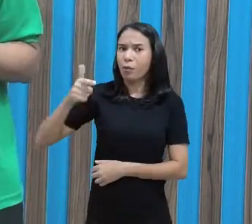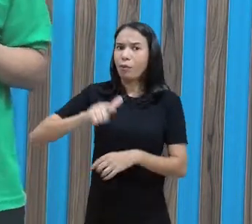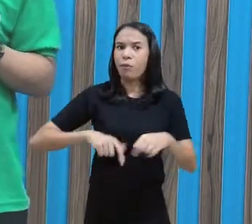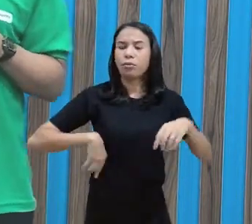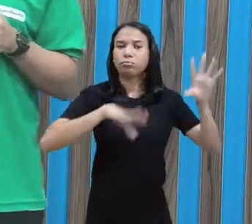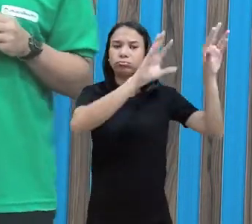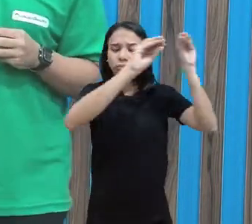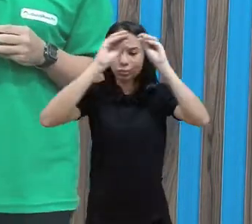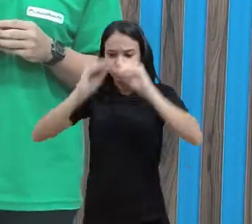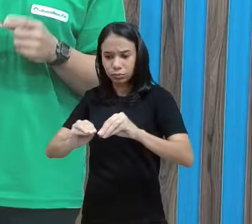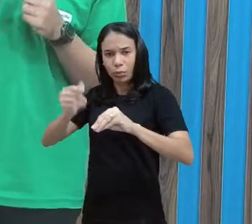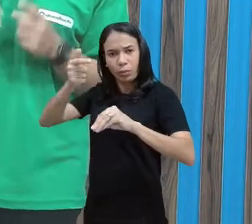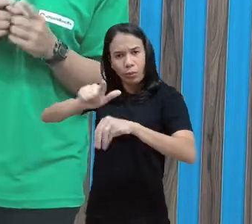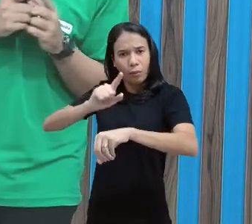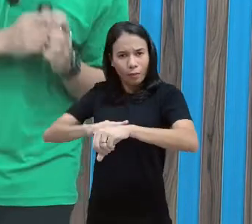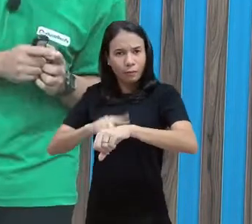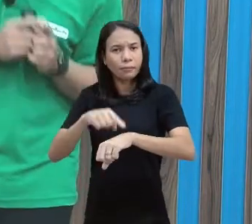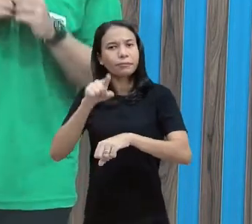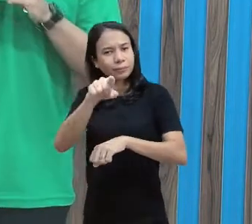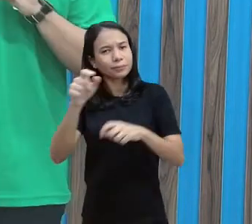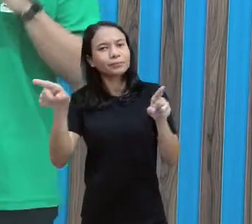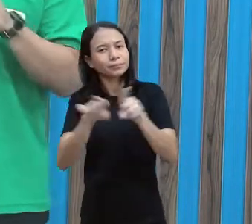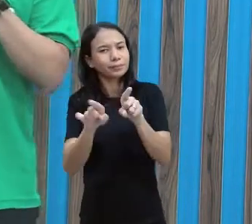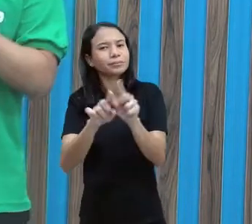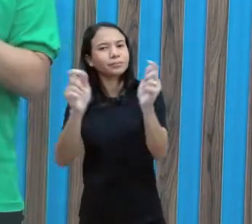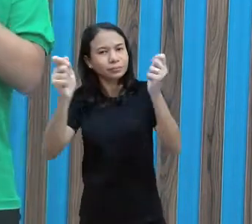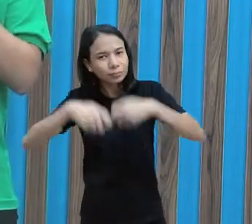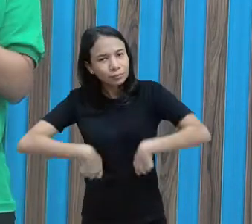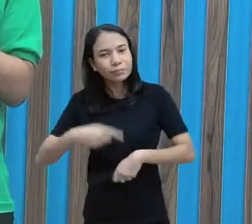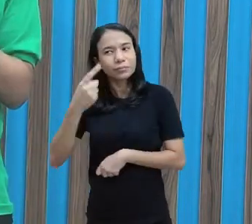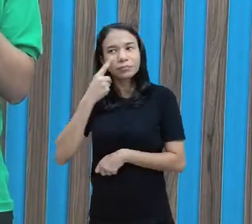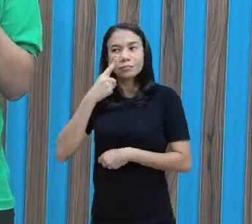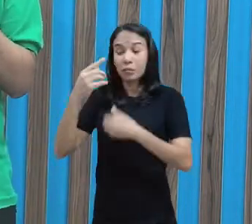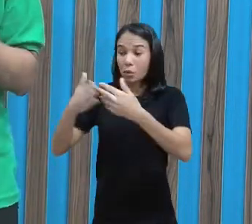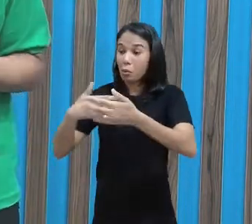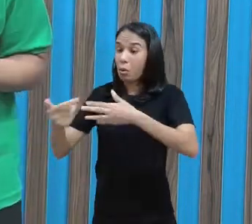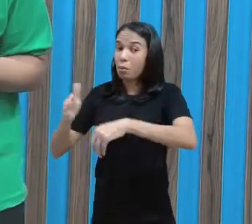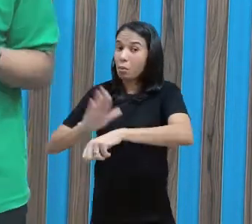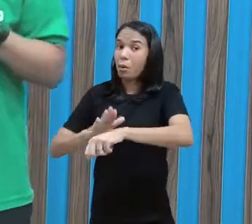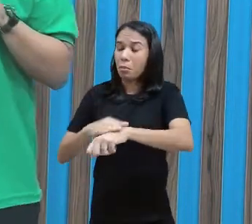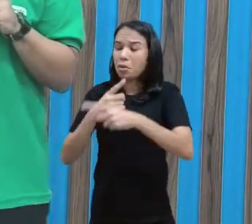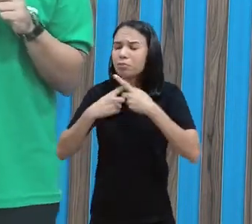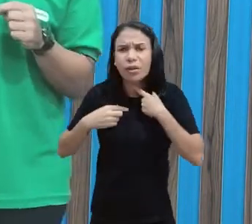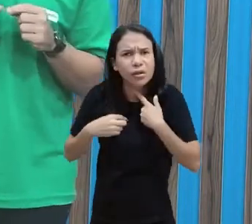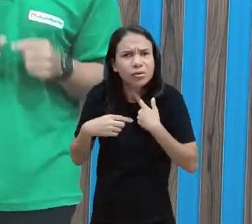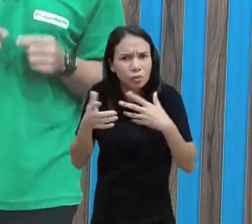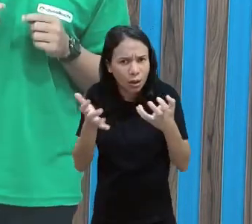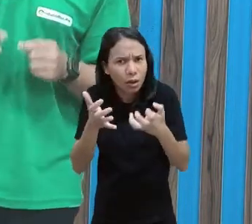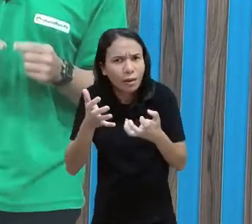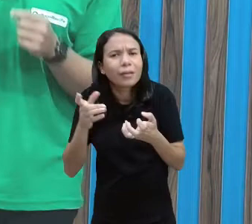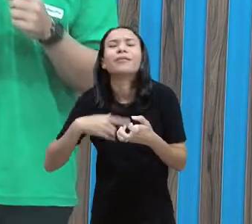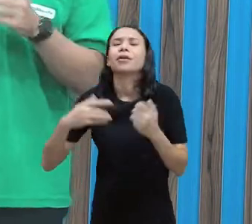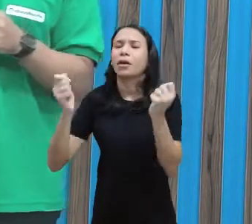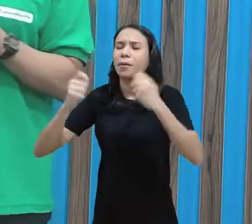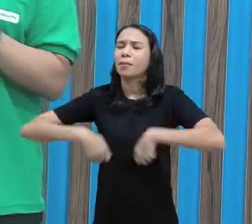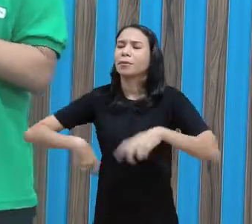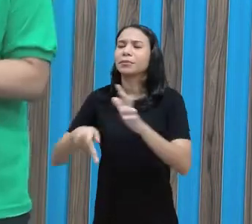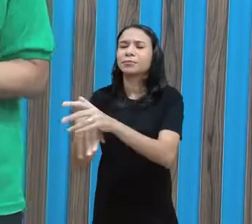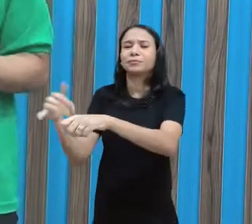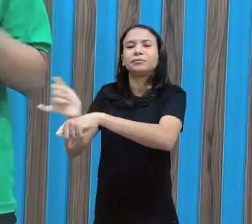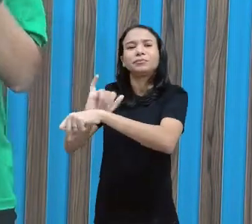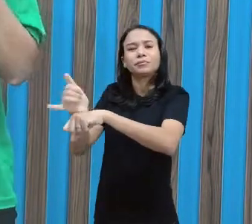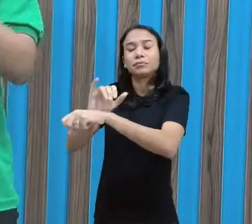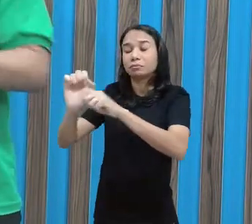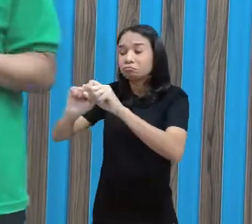retransmitida em outros horários. E você também pode conferir a qualquer momento, através da página do